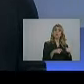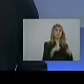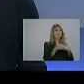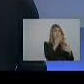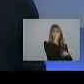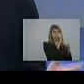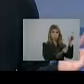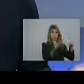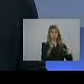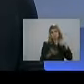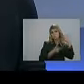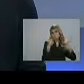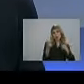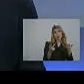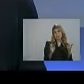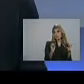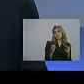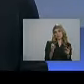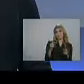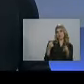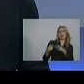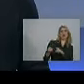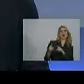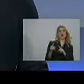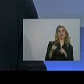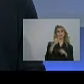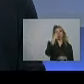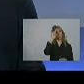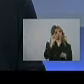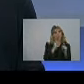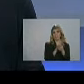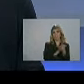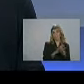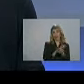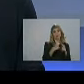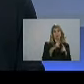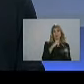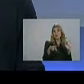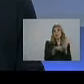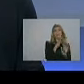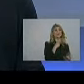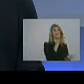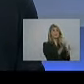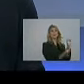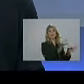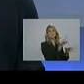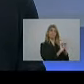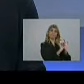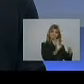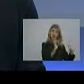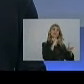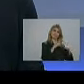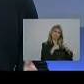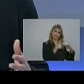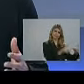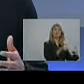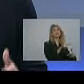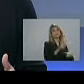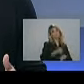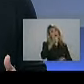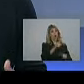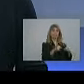diga que é contrário ao Uber, simplesmente não pode fazer nada, porque tem uma decisão da Justiça de que o Uber funcione. Então é melhor que